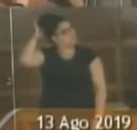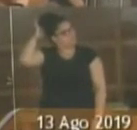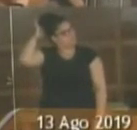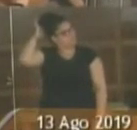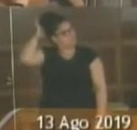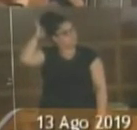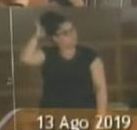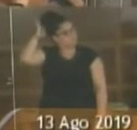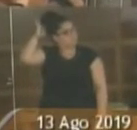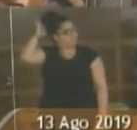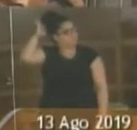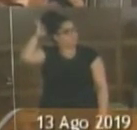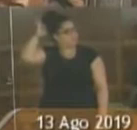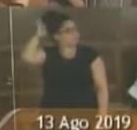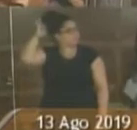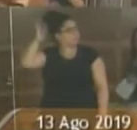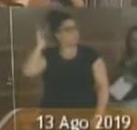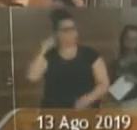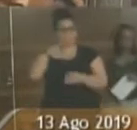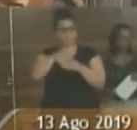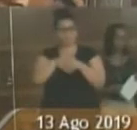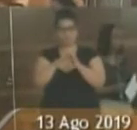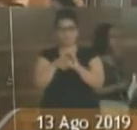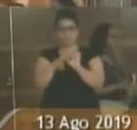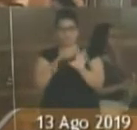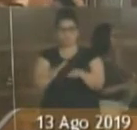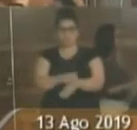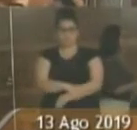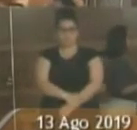Em discussão, não havendo oradores, votação aberta.